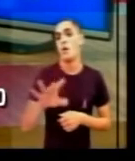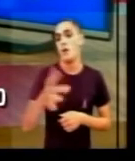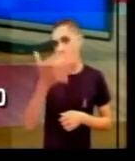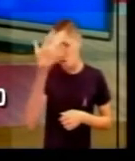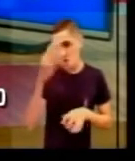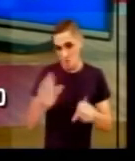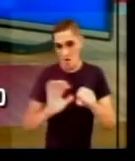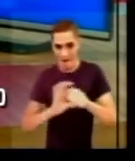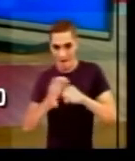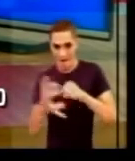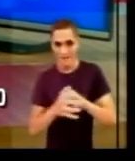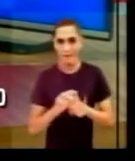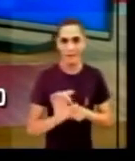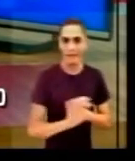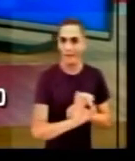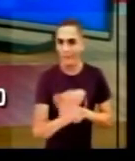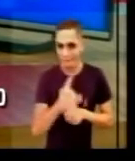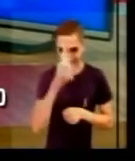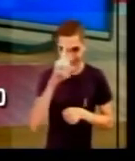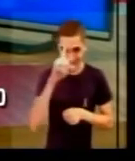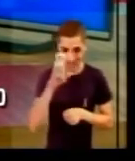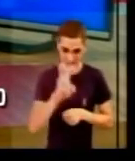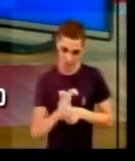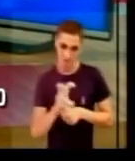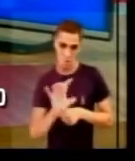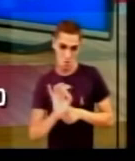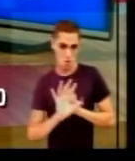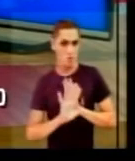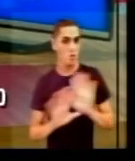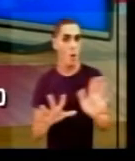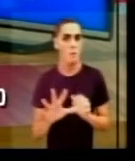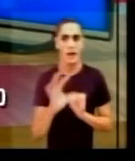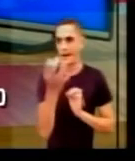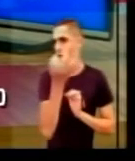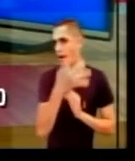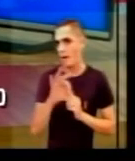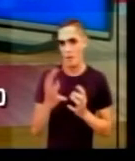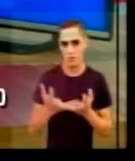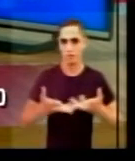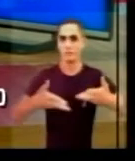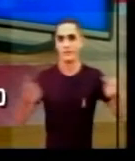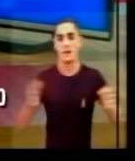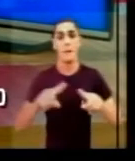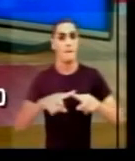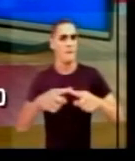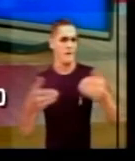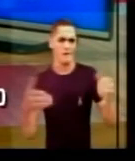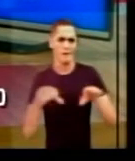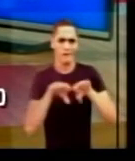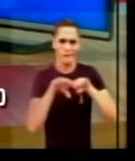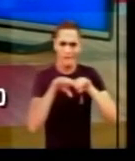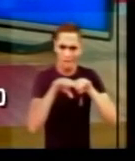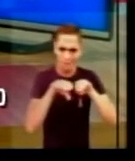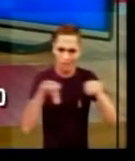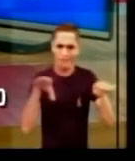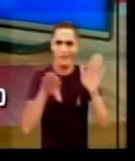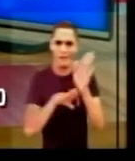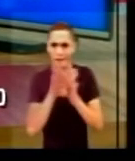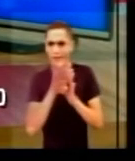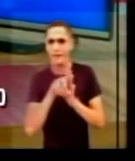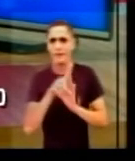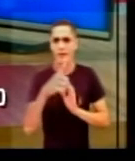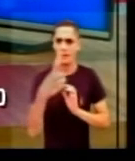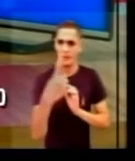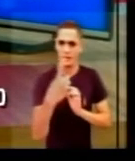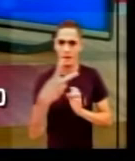seria maravilhoso. Um platô de 5 casos por dia é maravilhoso. Mas um platô de 116, 120 é muito